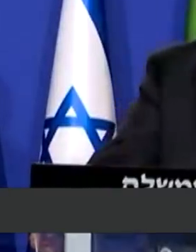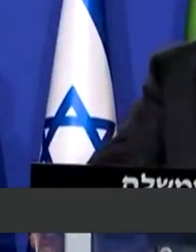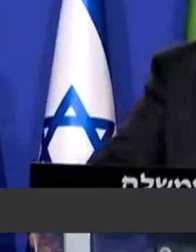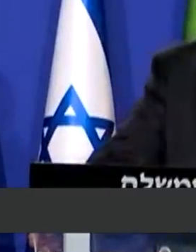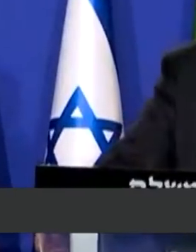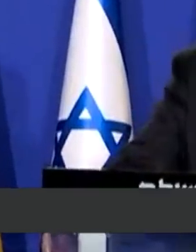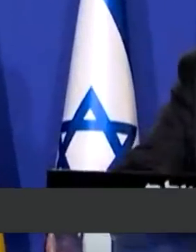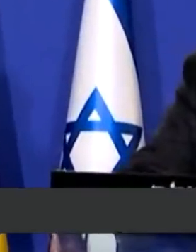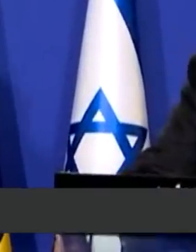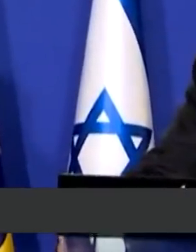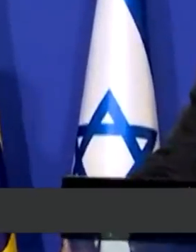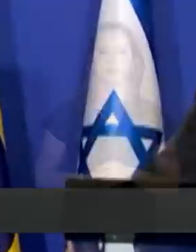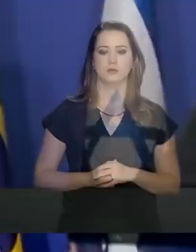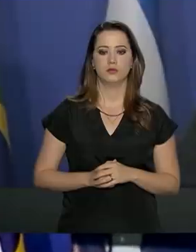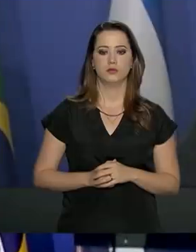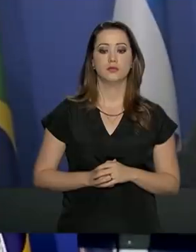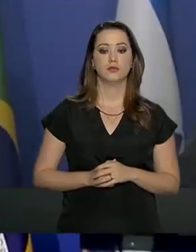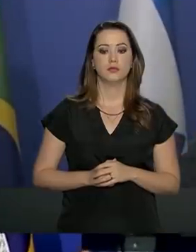todo.